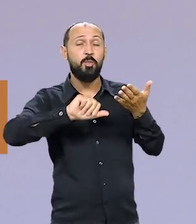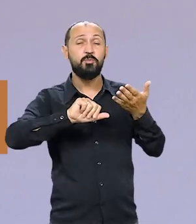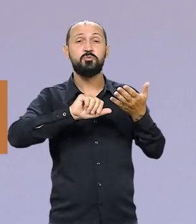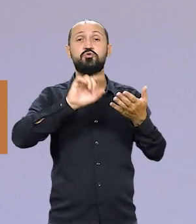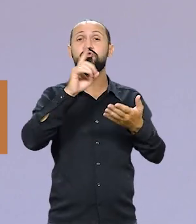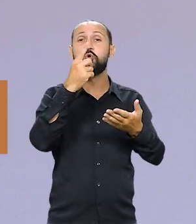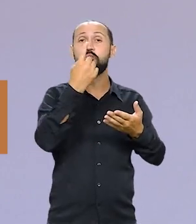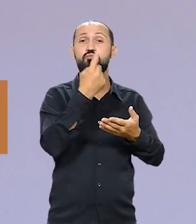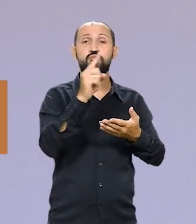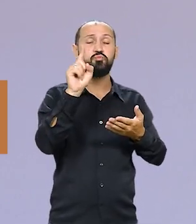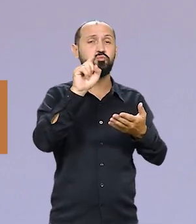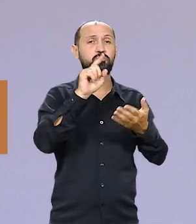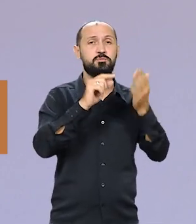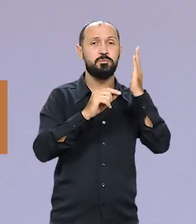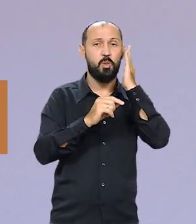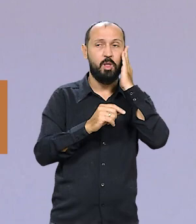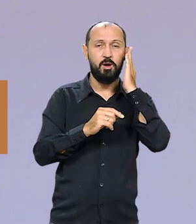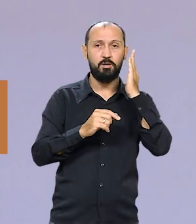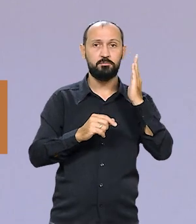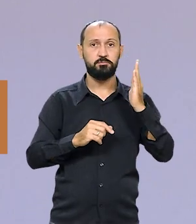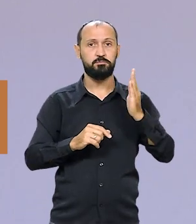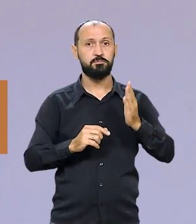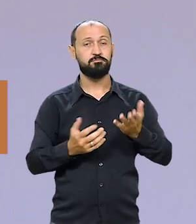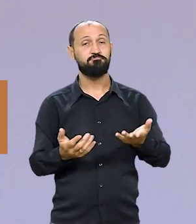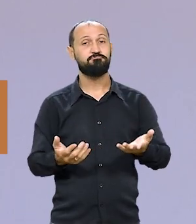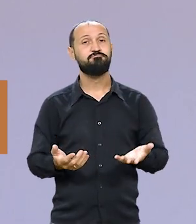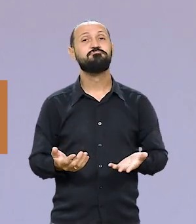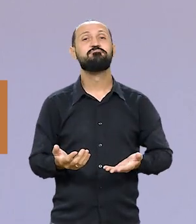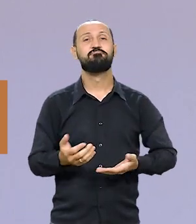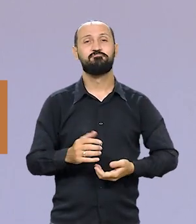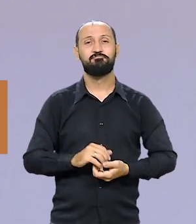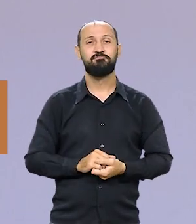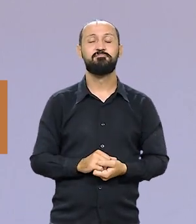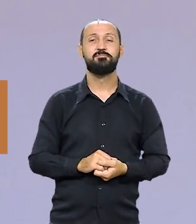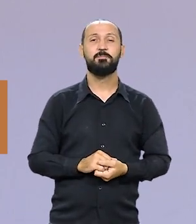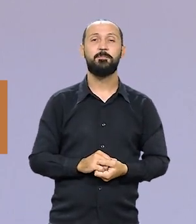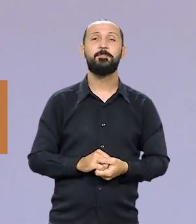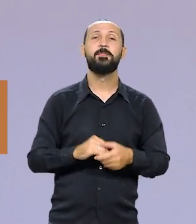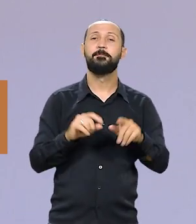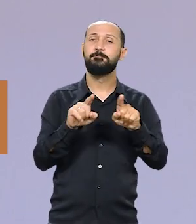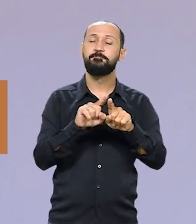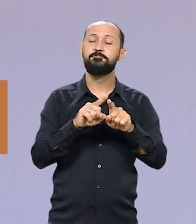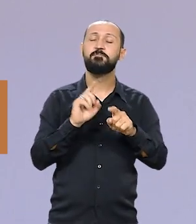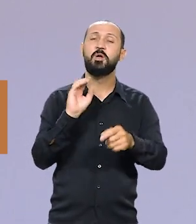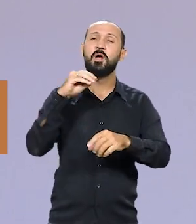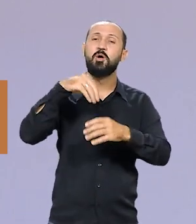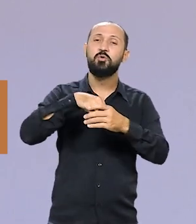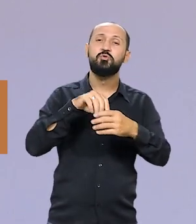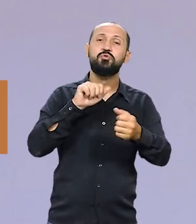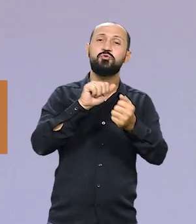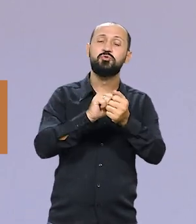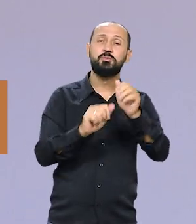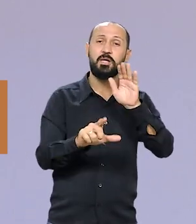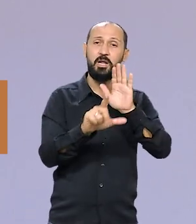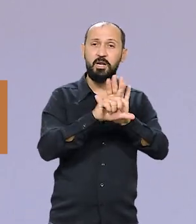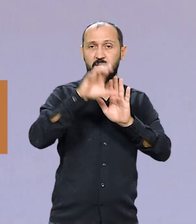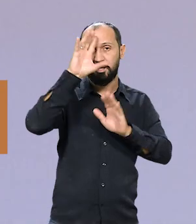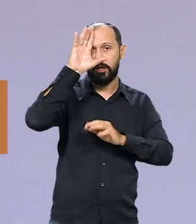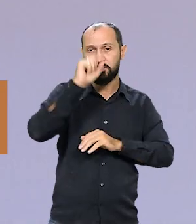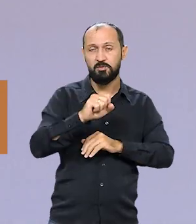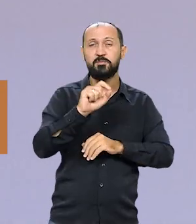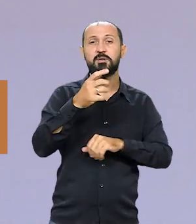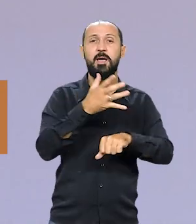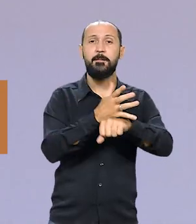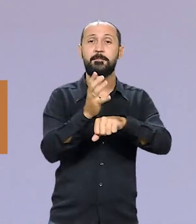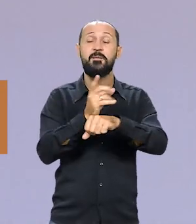só pegar um celular? Então, e isso também envolve algo que a lei também determina, que é a